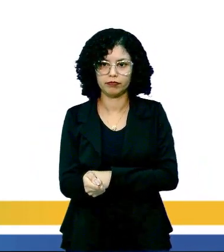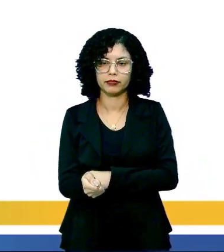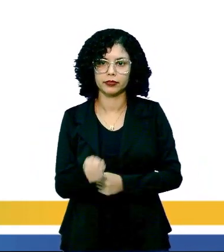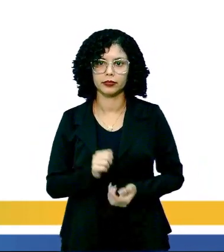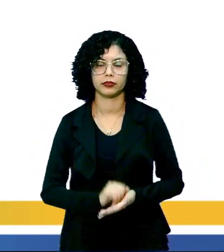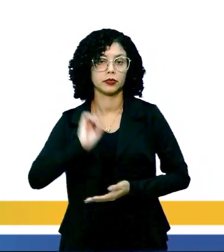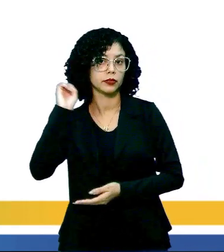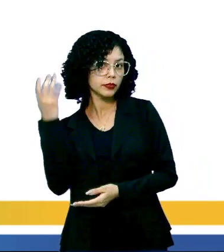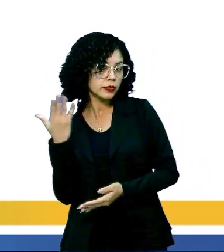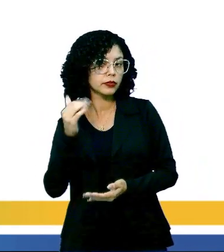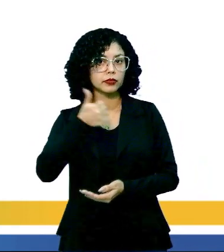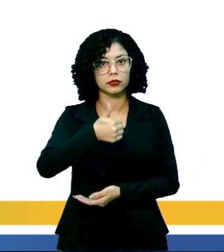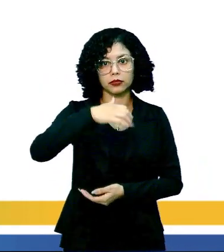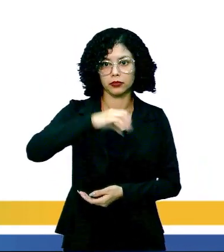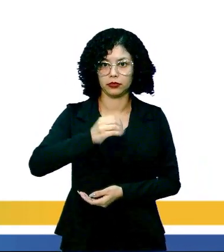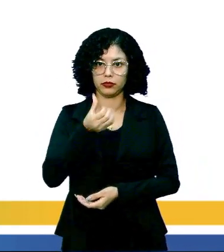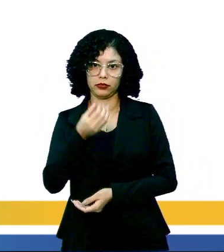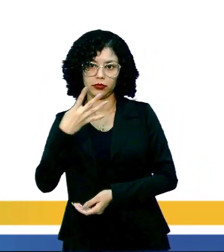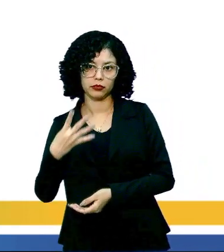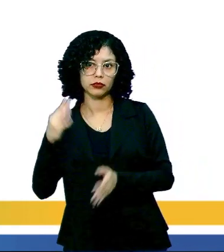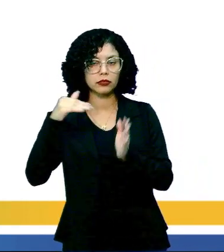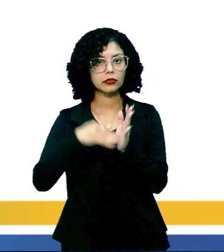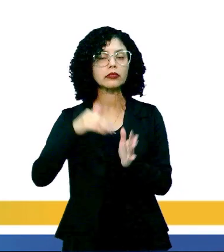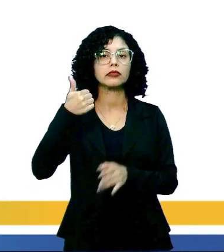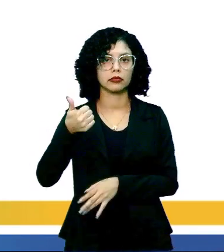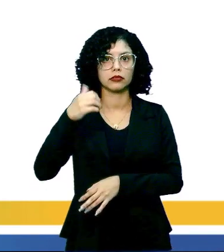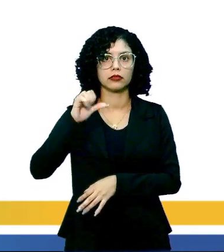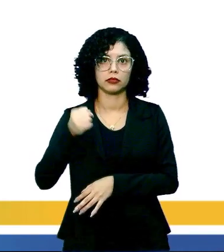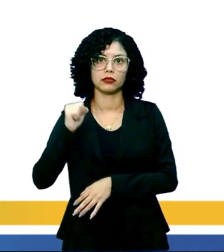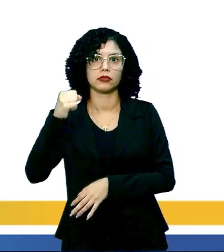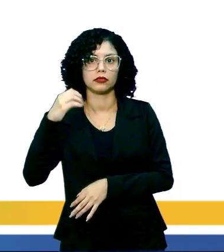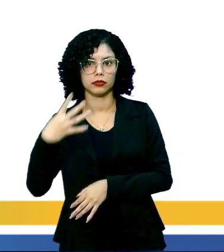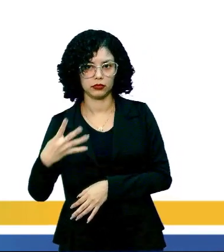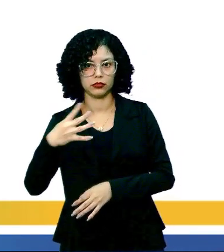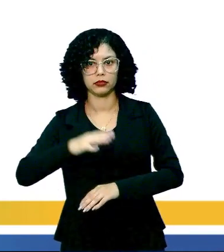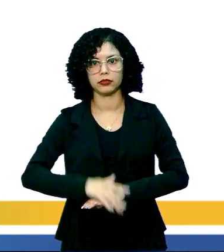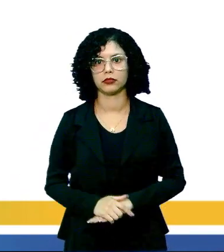militar, que acontece de 1964 a